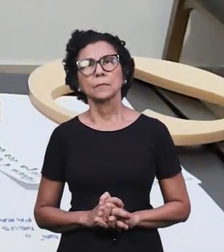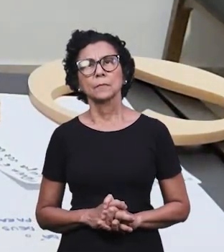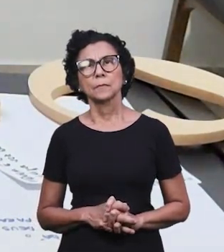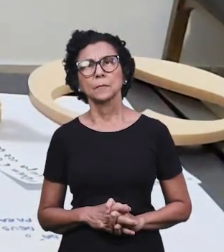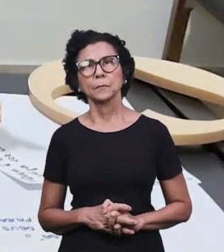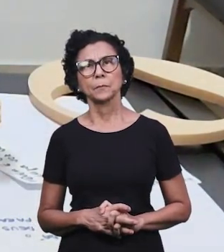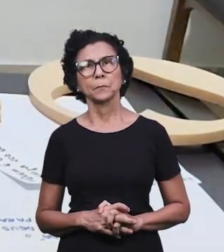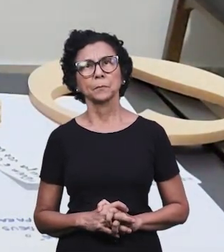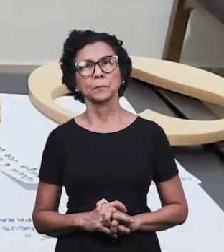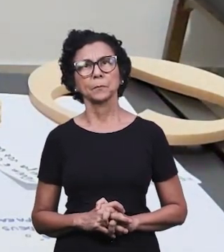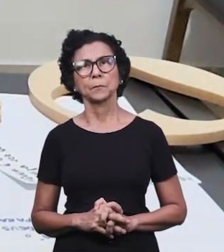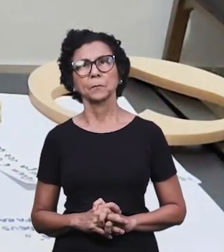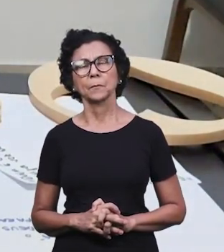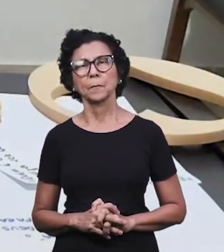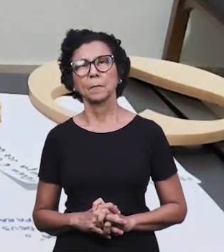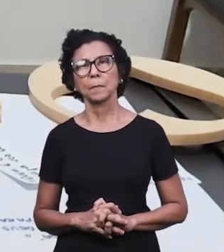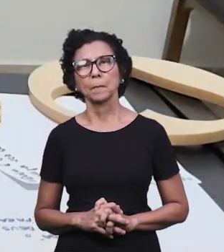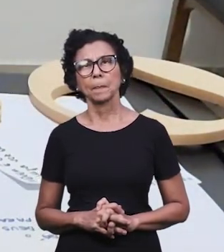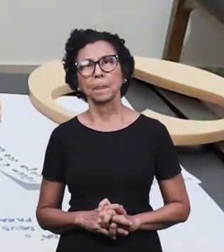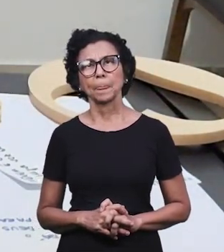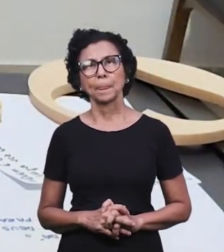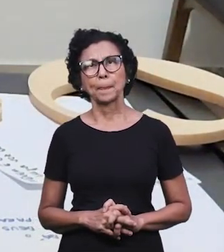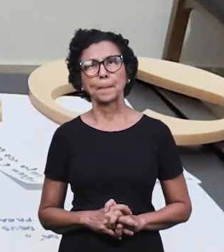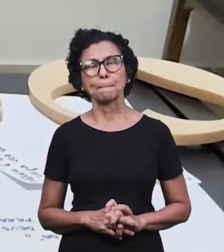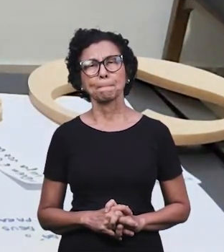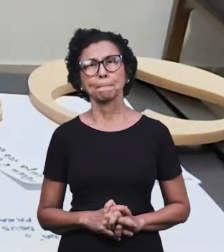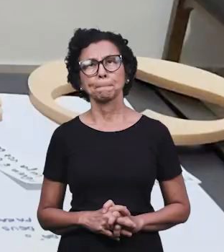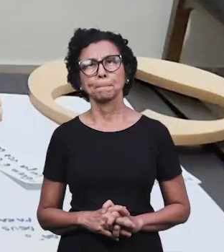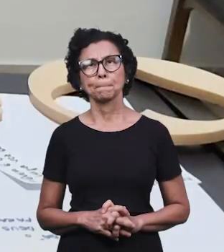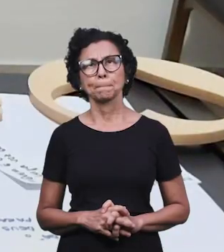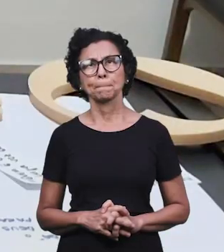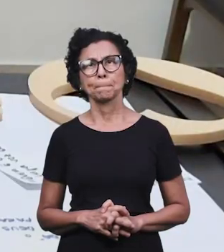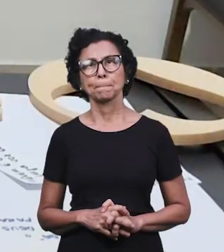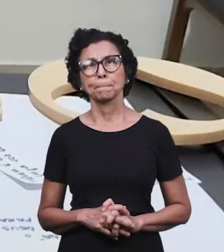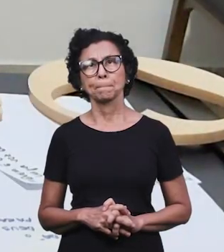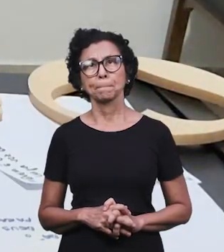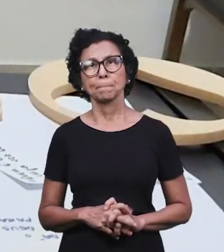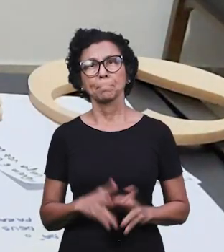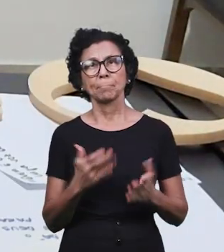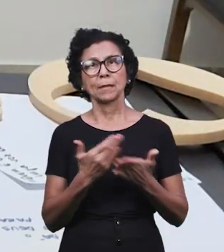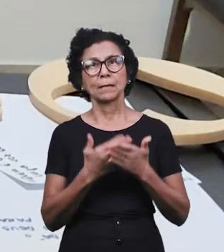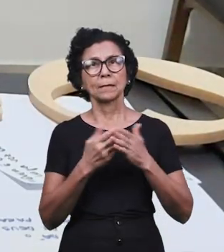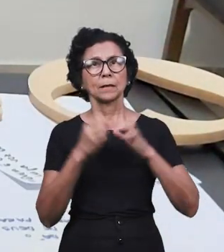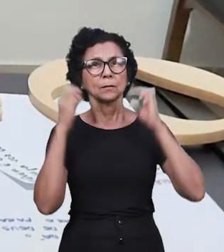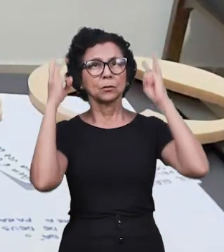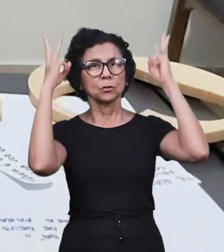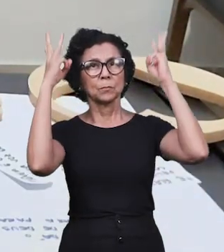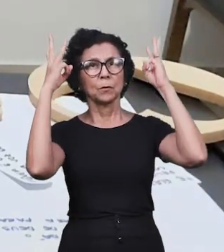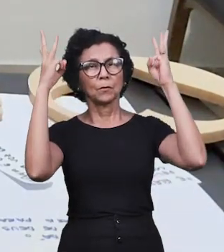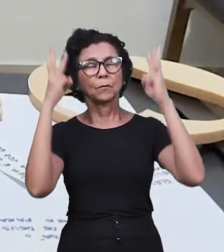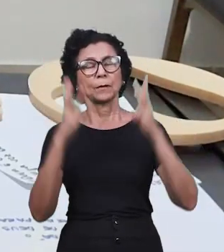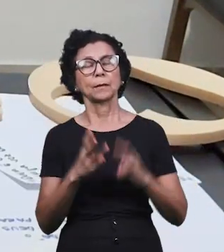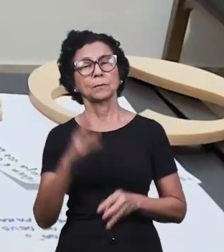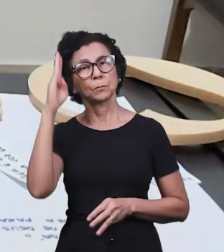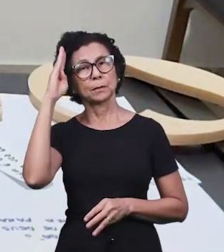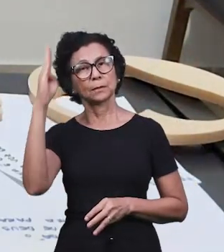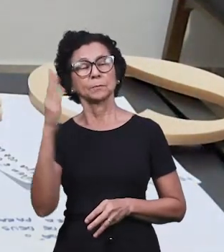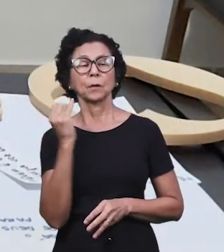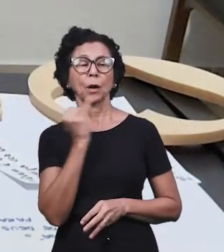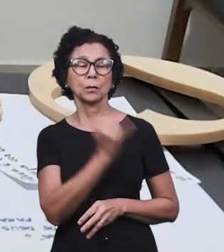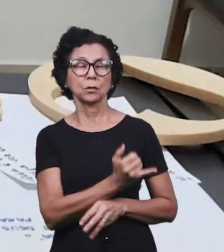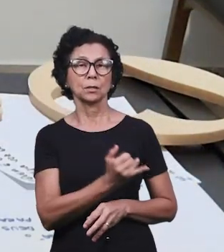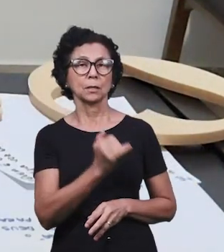impressora, não tem problema, a irmã pode escrever e colando aqui as falas de Moisés, que o recado principal era: deixa meu povo